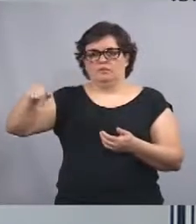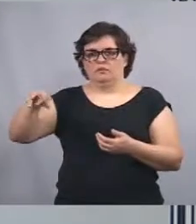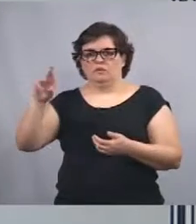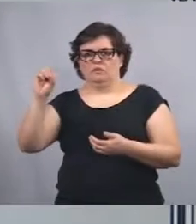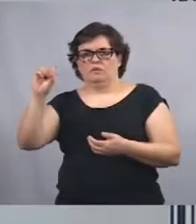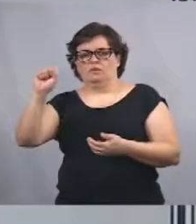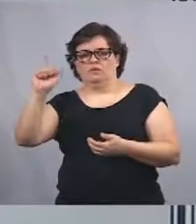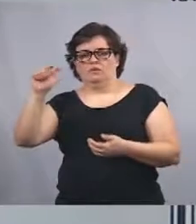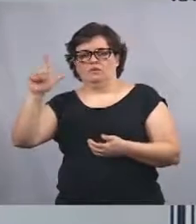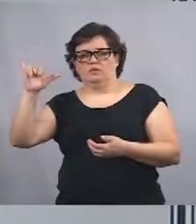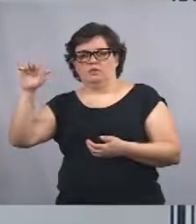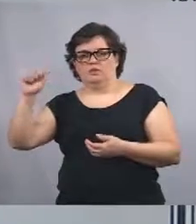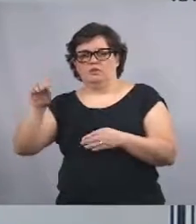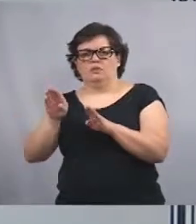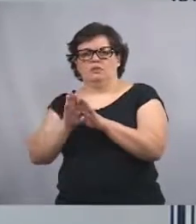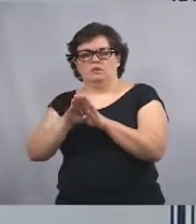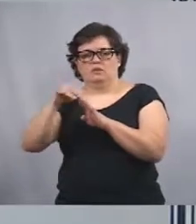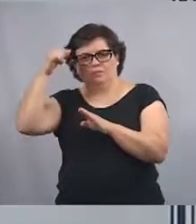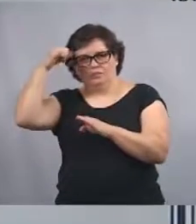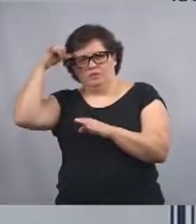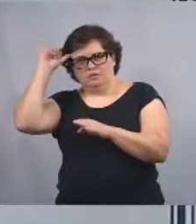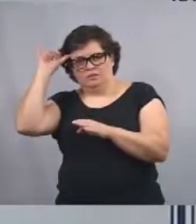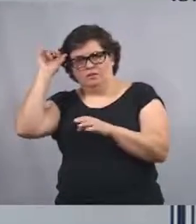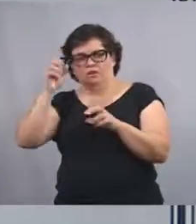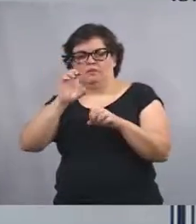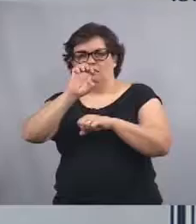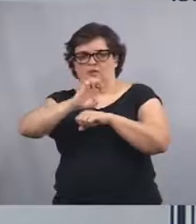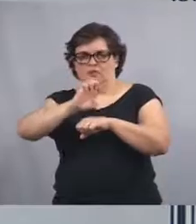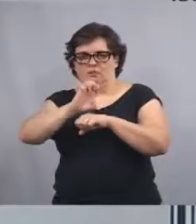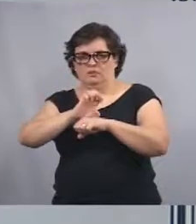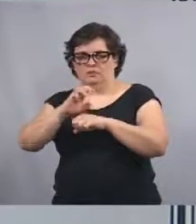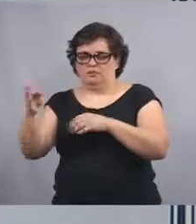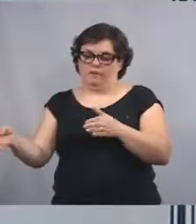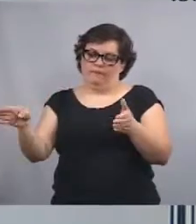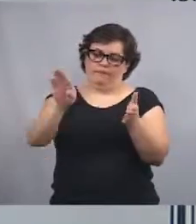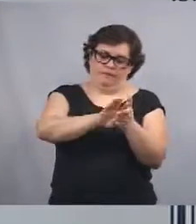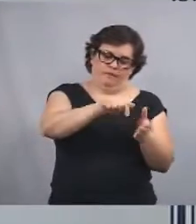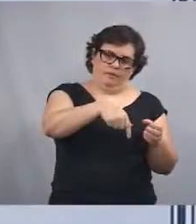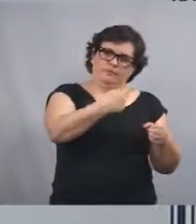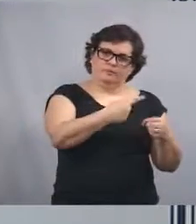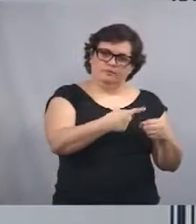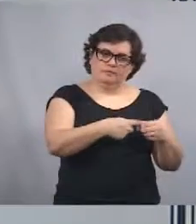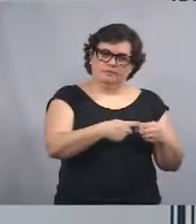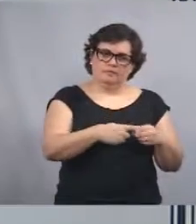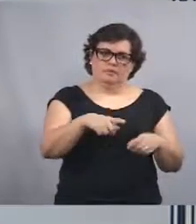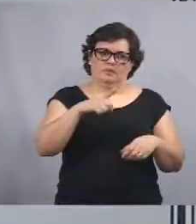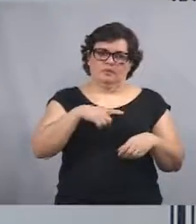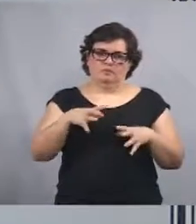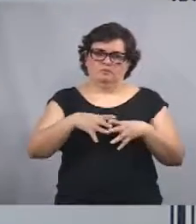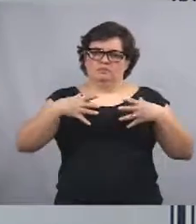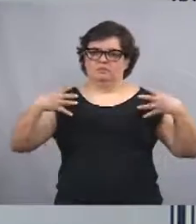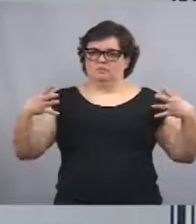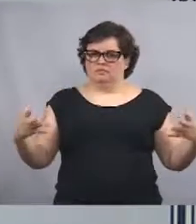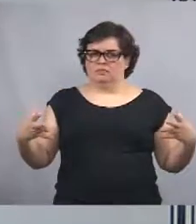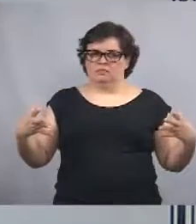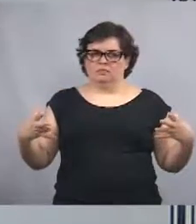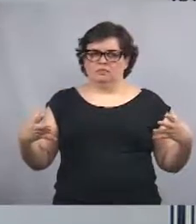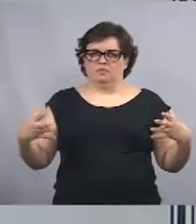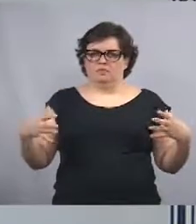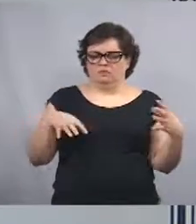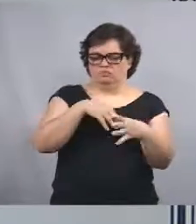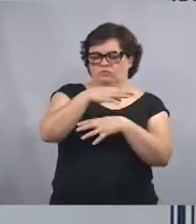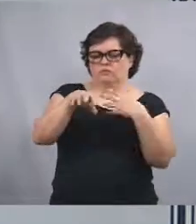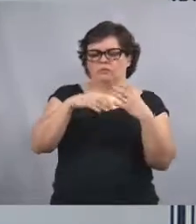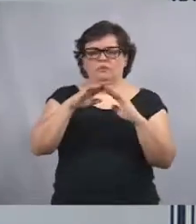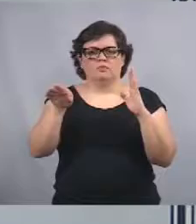da Fazenda do Estado, que desejasse se deslocar aqui para o município. Houve um grande lobby, um grande envolvimento